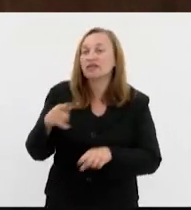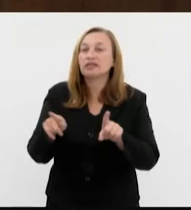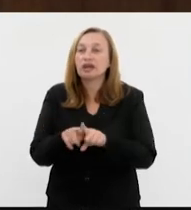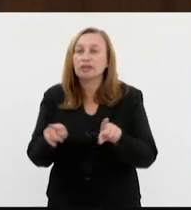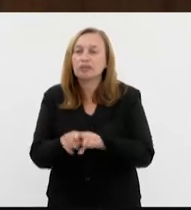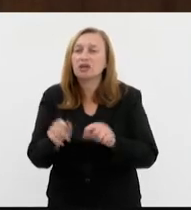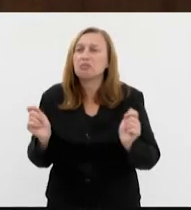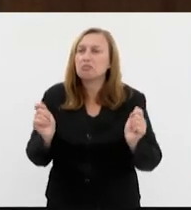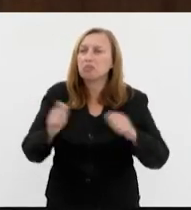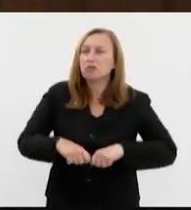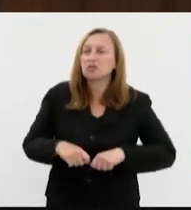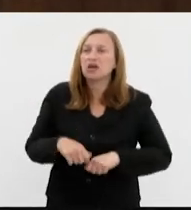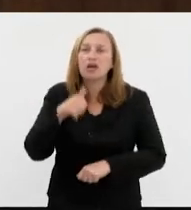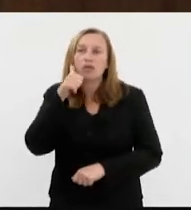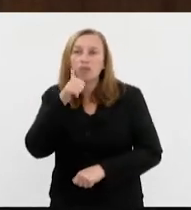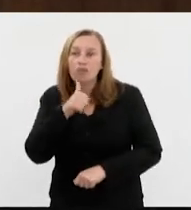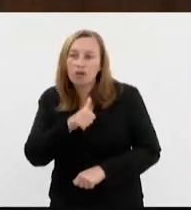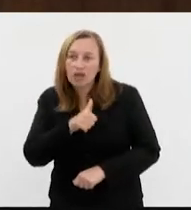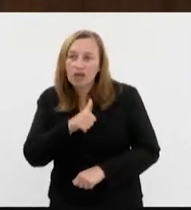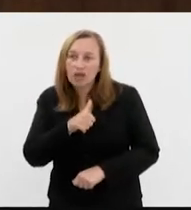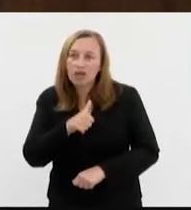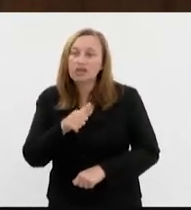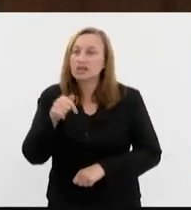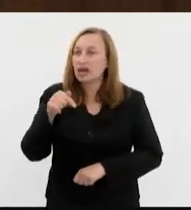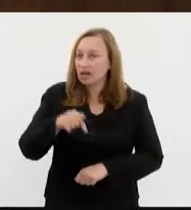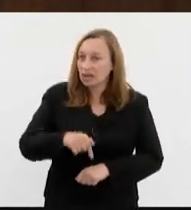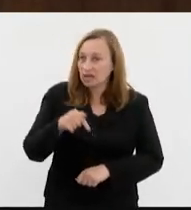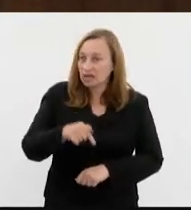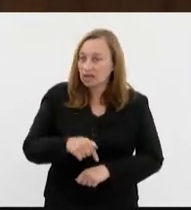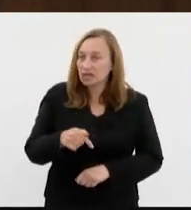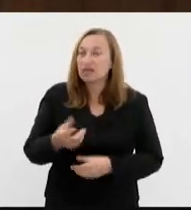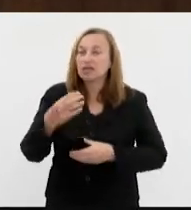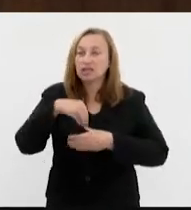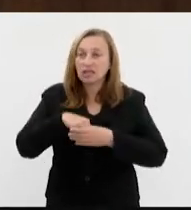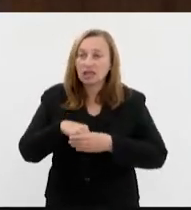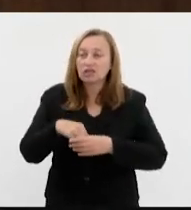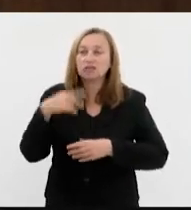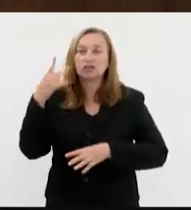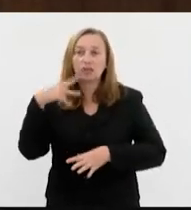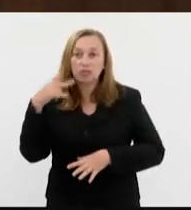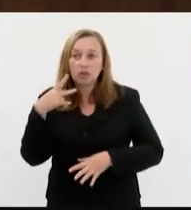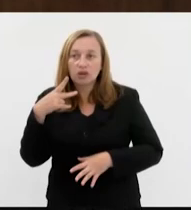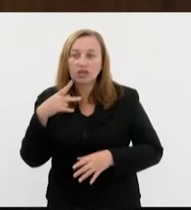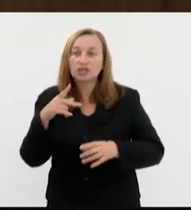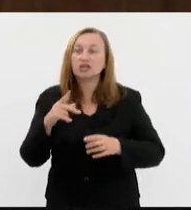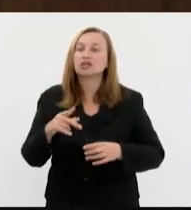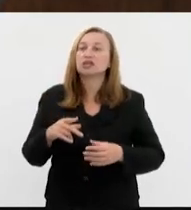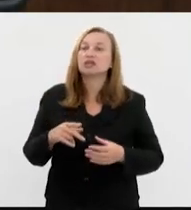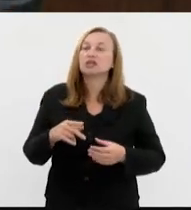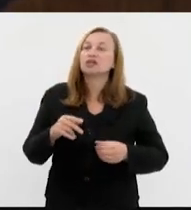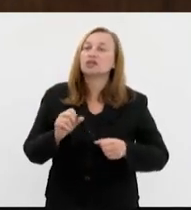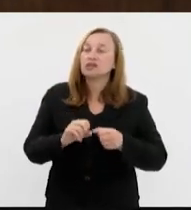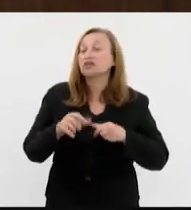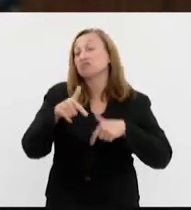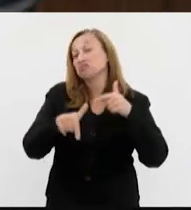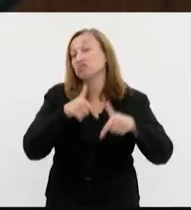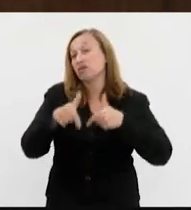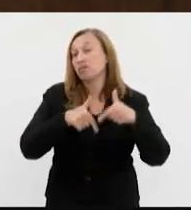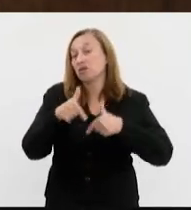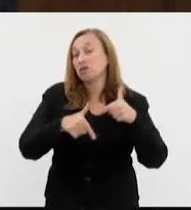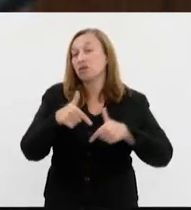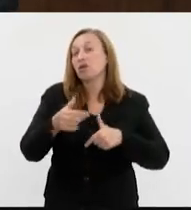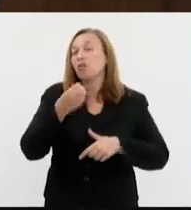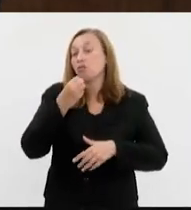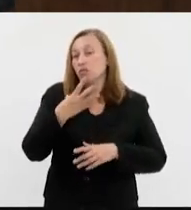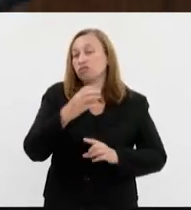a possibilidade de mulheres estarem aqui, dentro da política, no parlamento, fazendo o seu trabalho para o bem